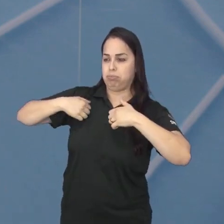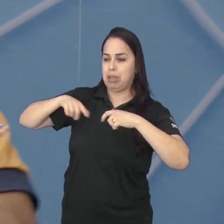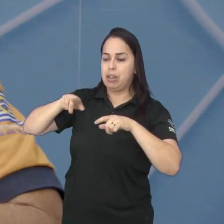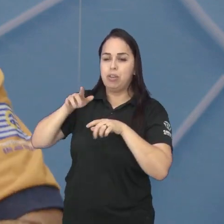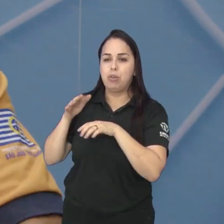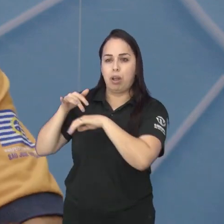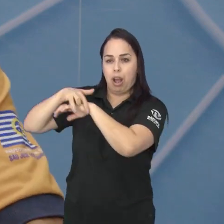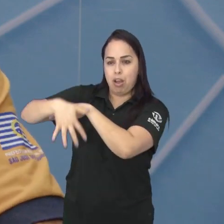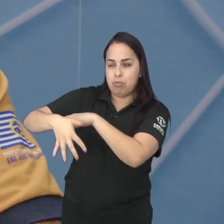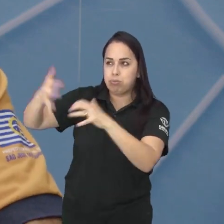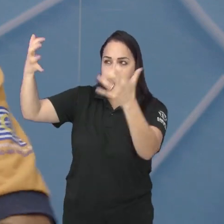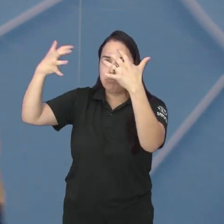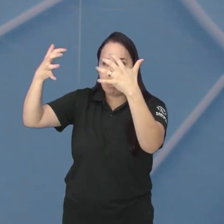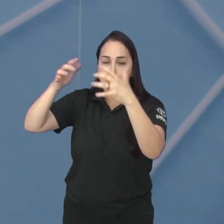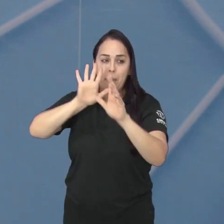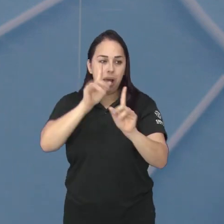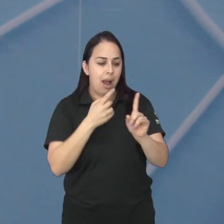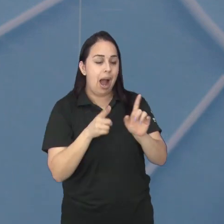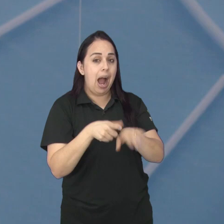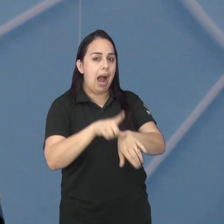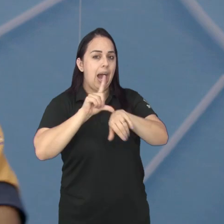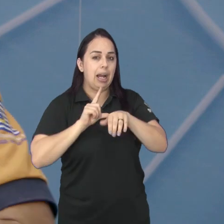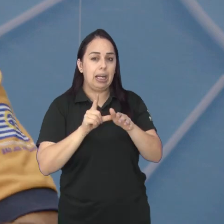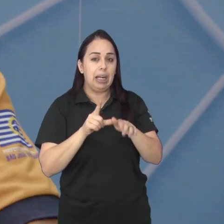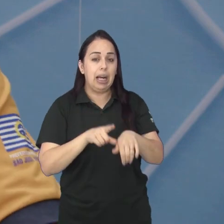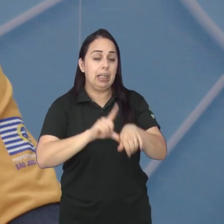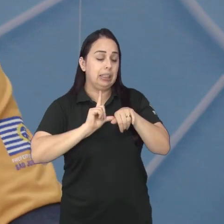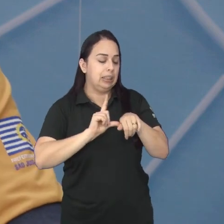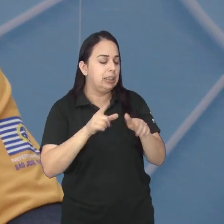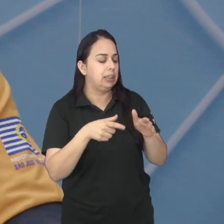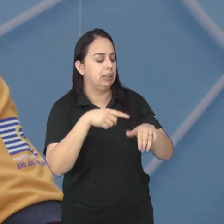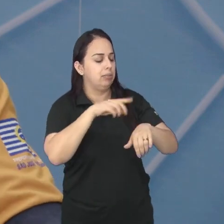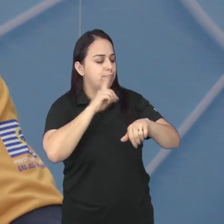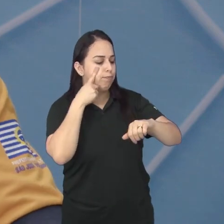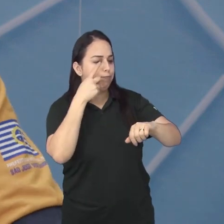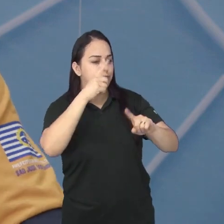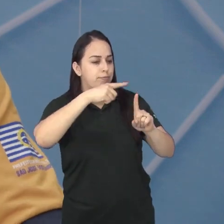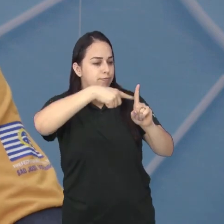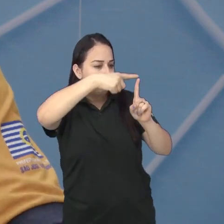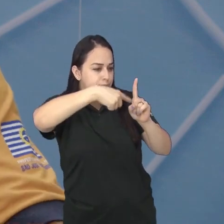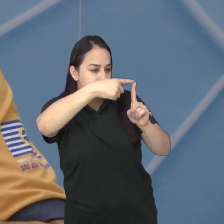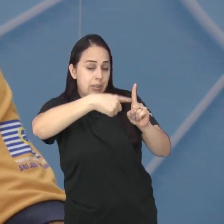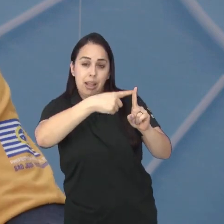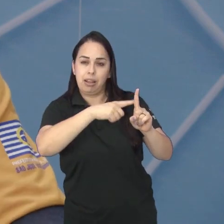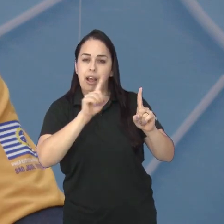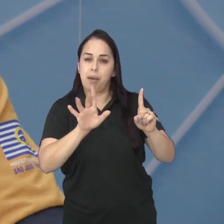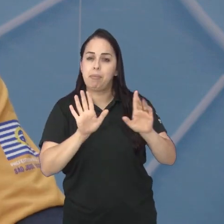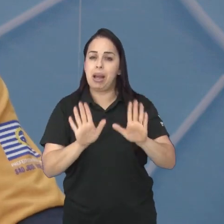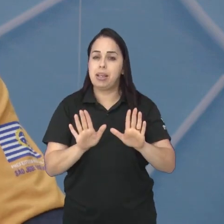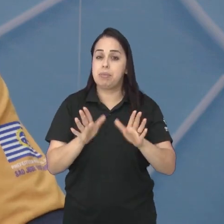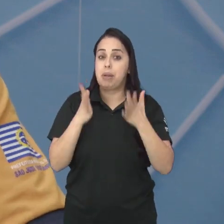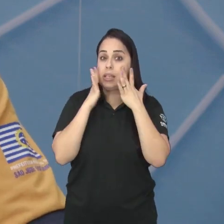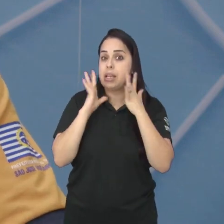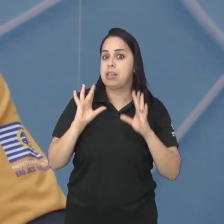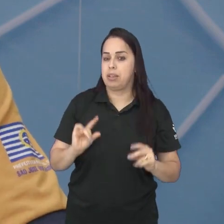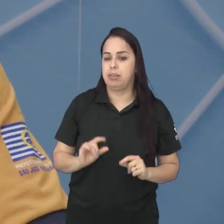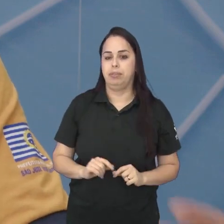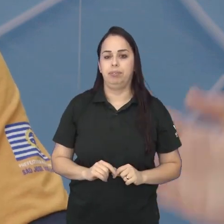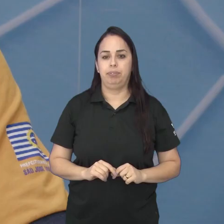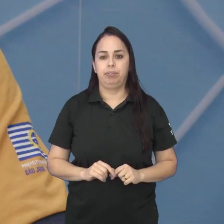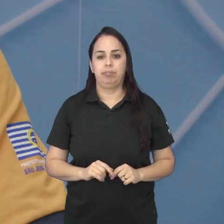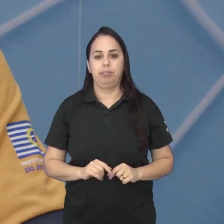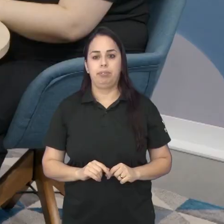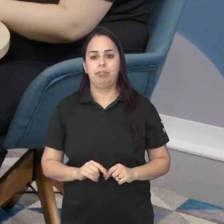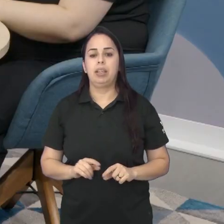previsão já aponta que terá uma chuva no final do dia, né, ou mais tarde, então essa questão já tem que estar já atenta.